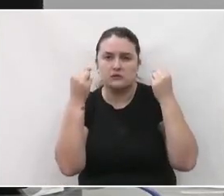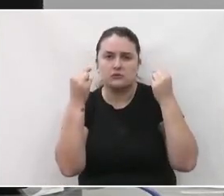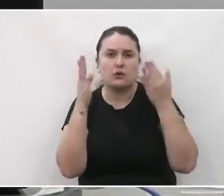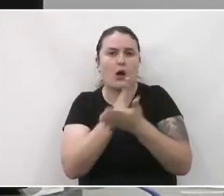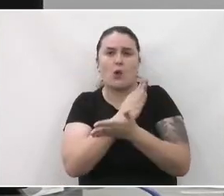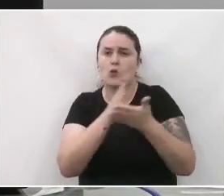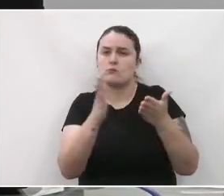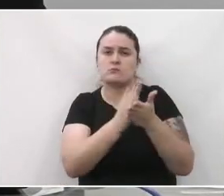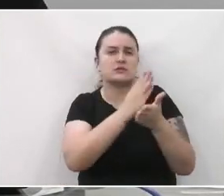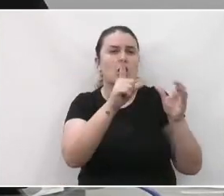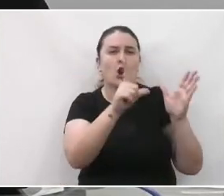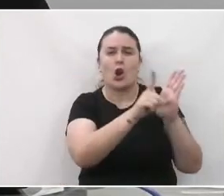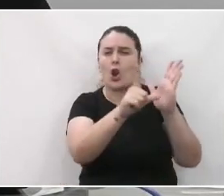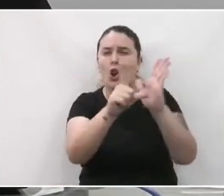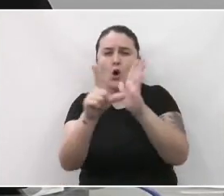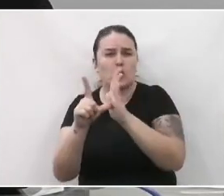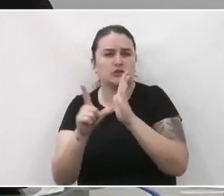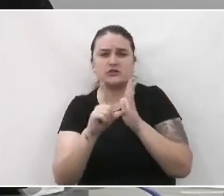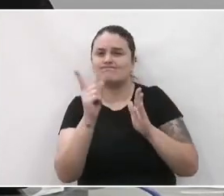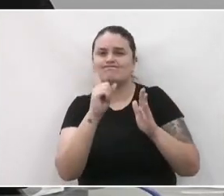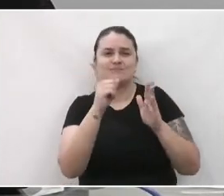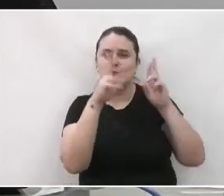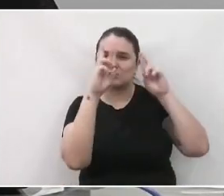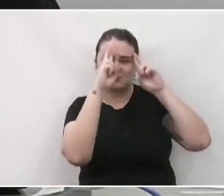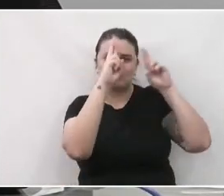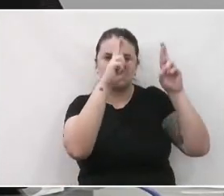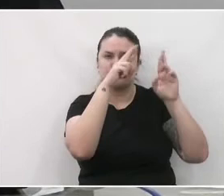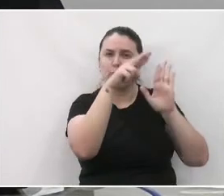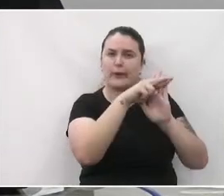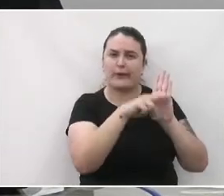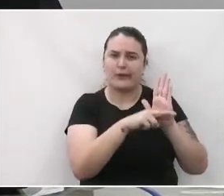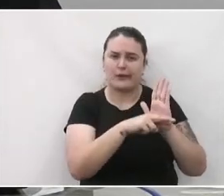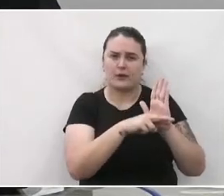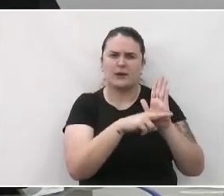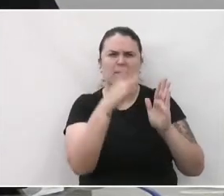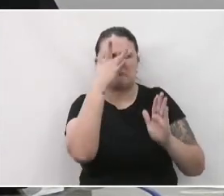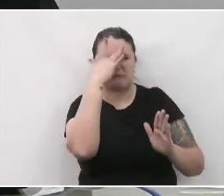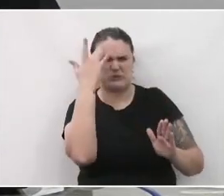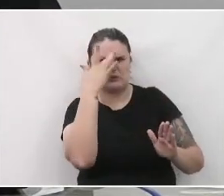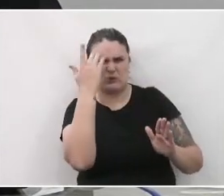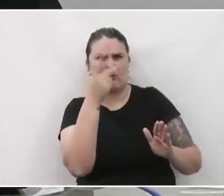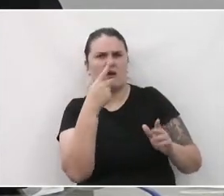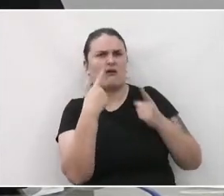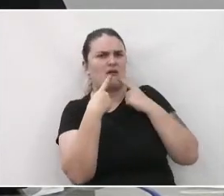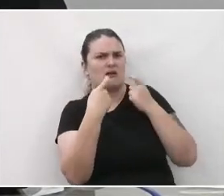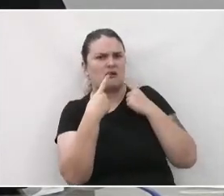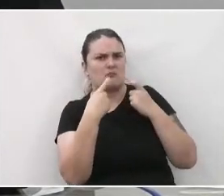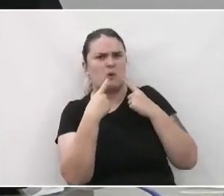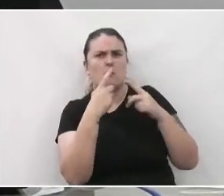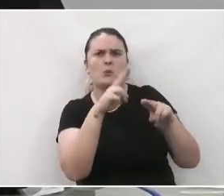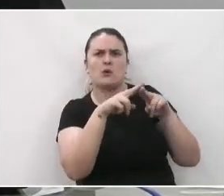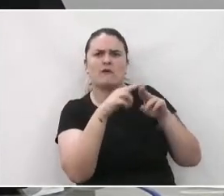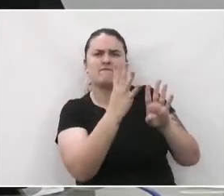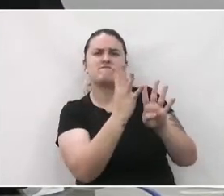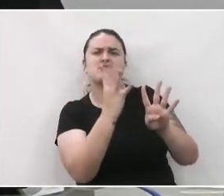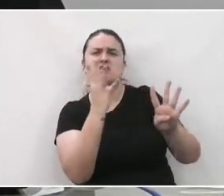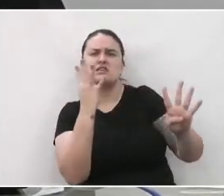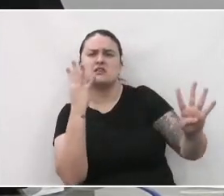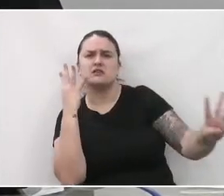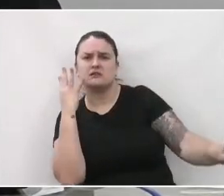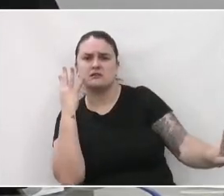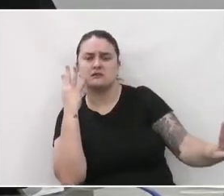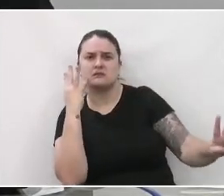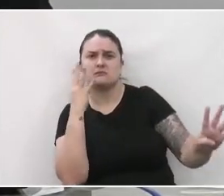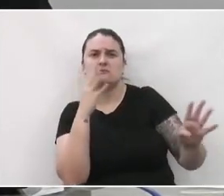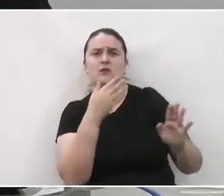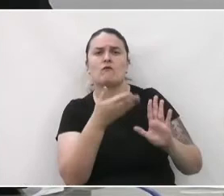casos, eu recebi particularmente bastante questionamentos a respeito das filas que